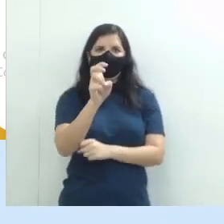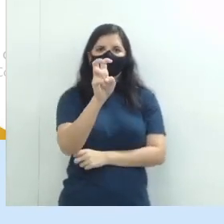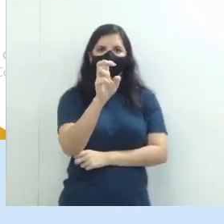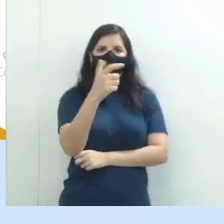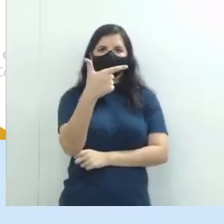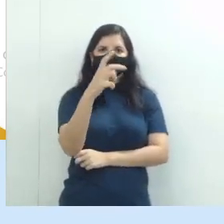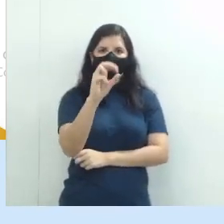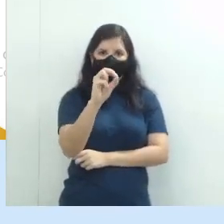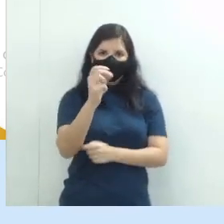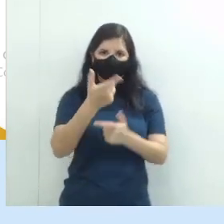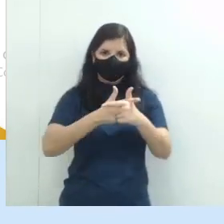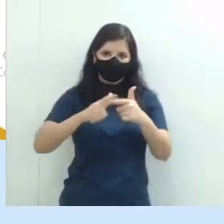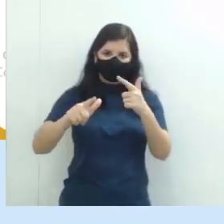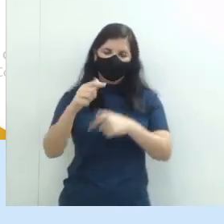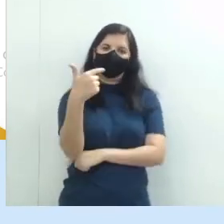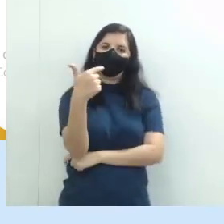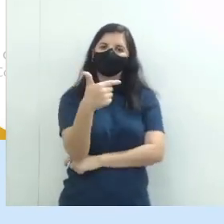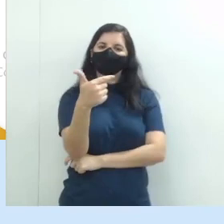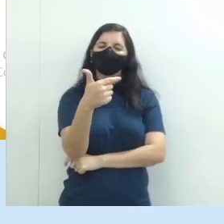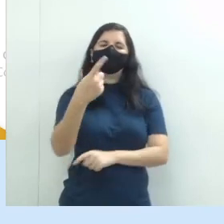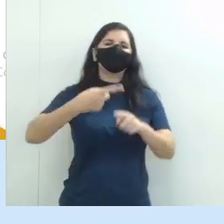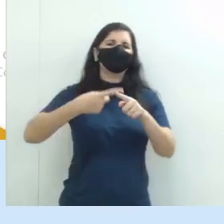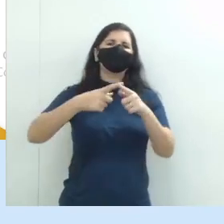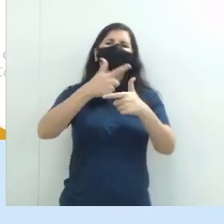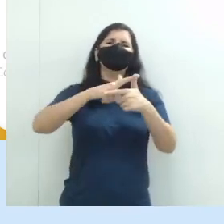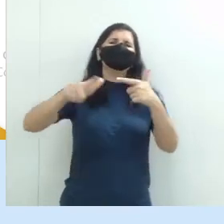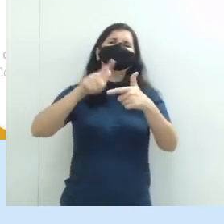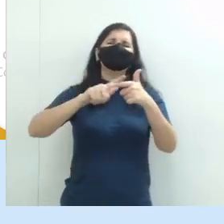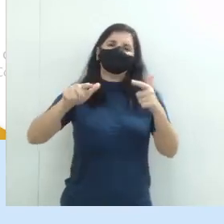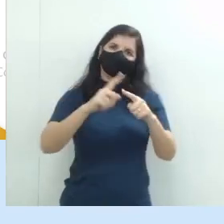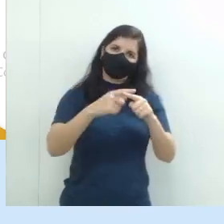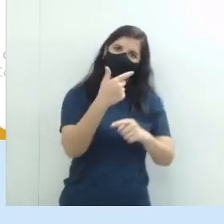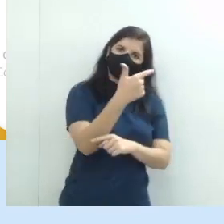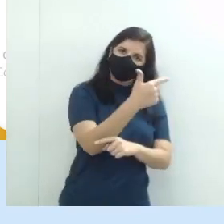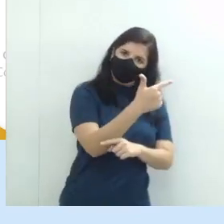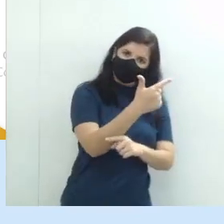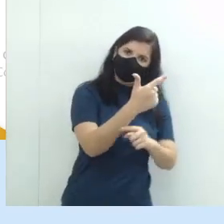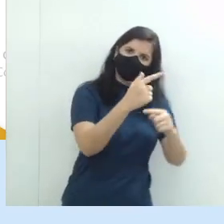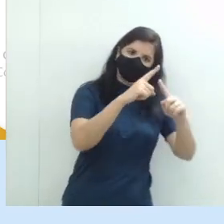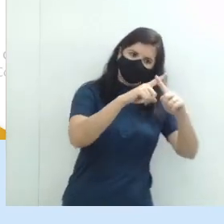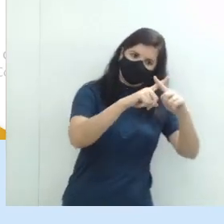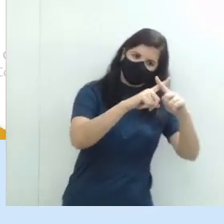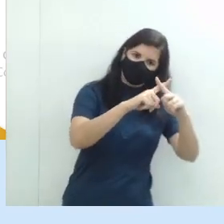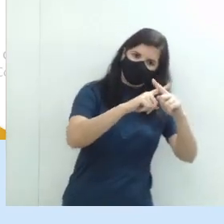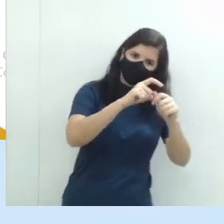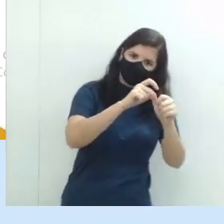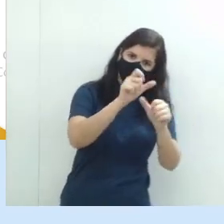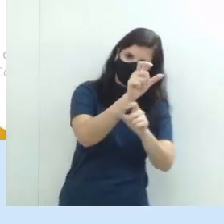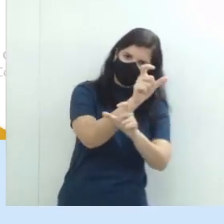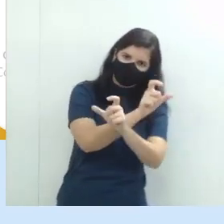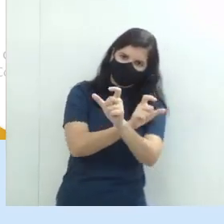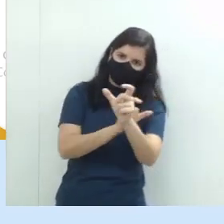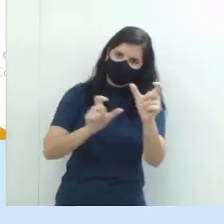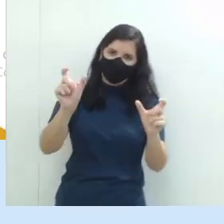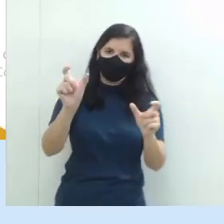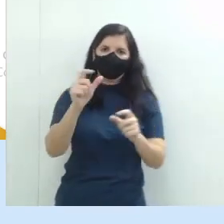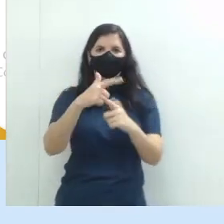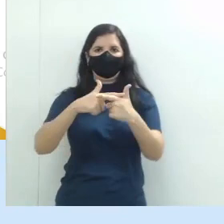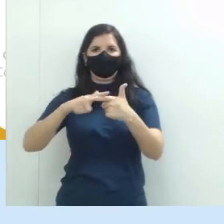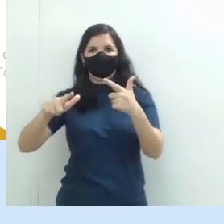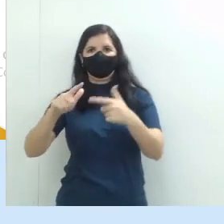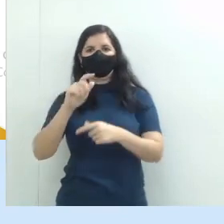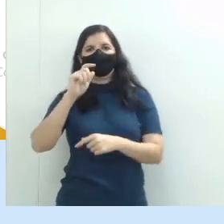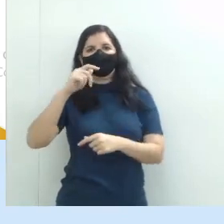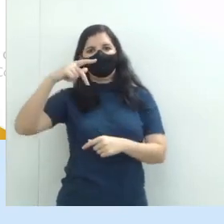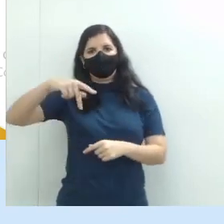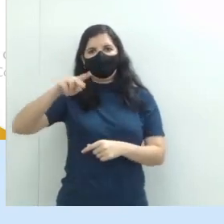520 dividido por 2. Por quê? Dividido por 2? Porque esse 2 está multiplicando, vai passar dividindo. E aí a pera vai ser